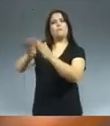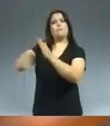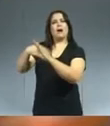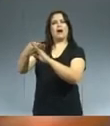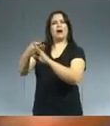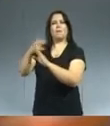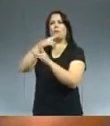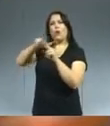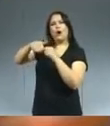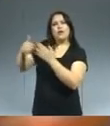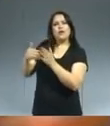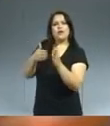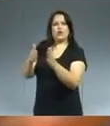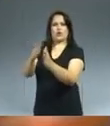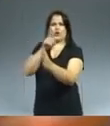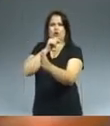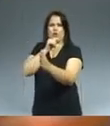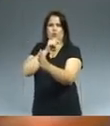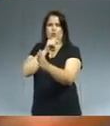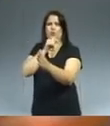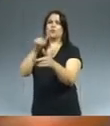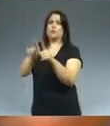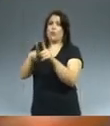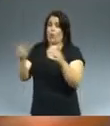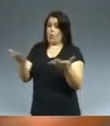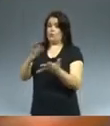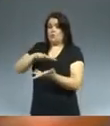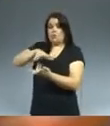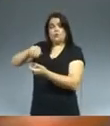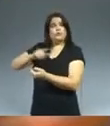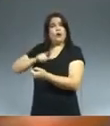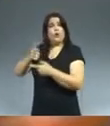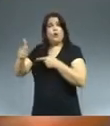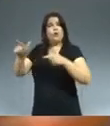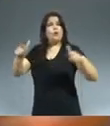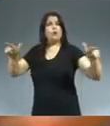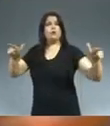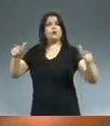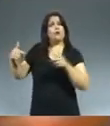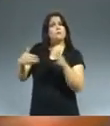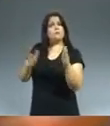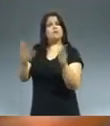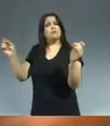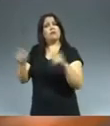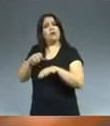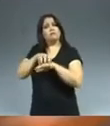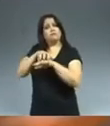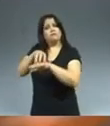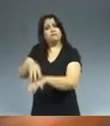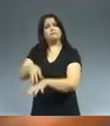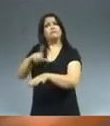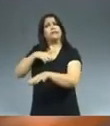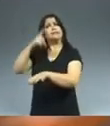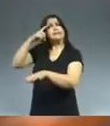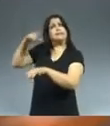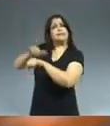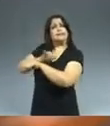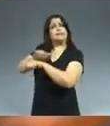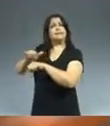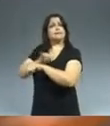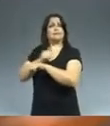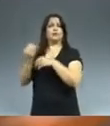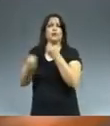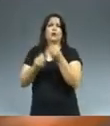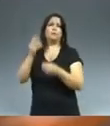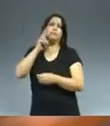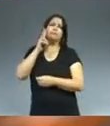enfim mas existem hoje já no mundo outras alternativas é de transporte que inclusive estão sendo pensadas